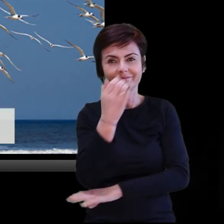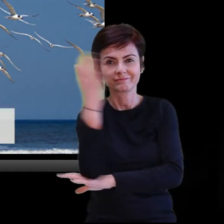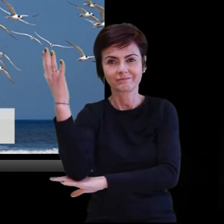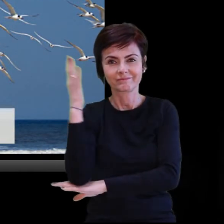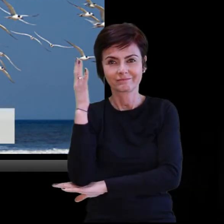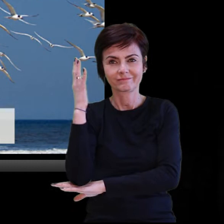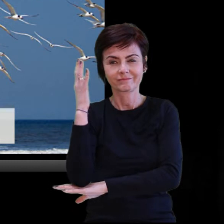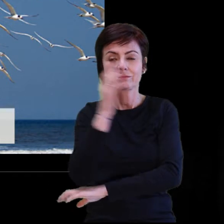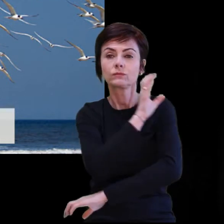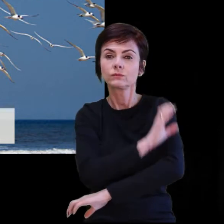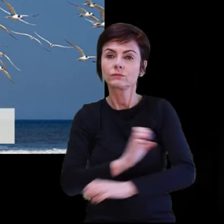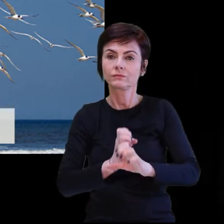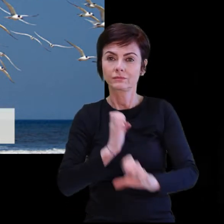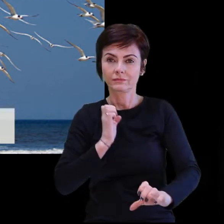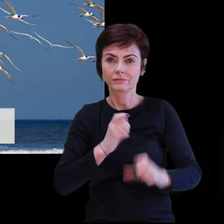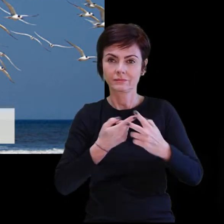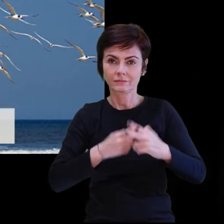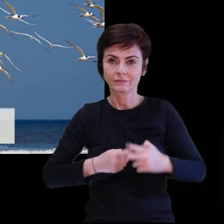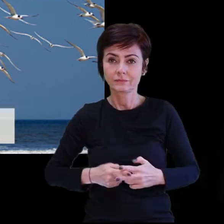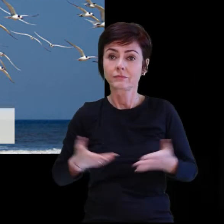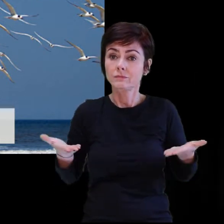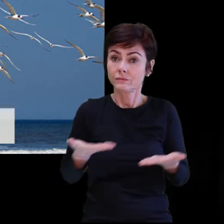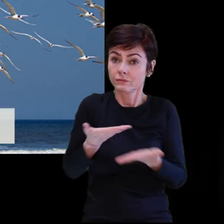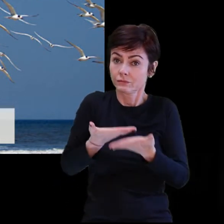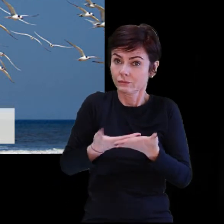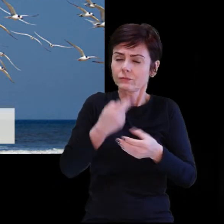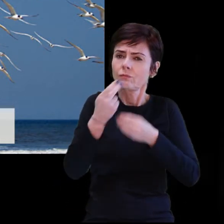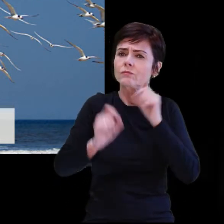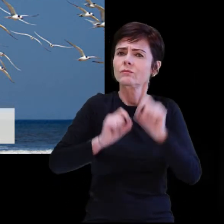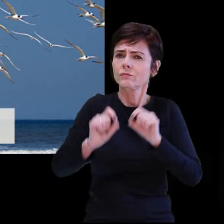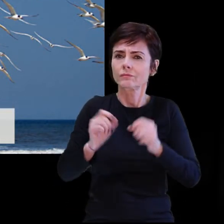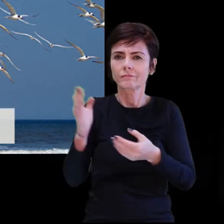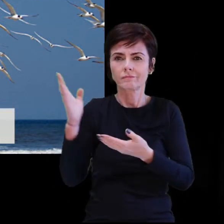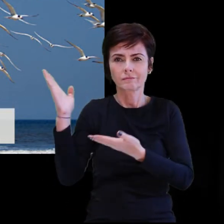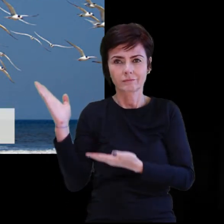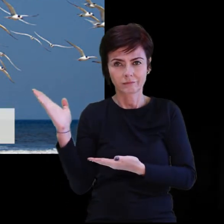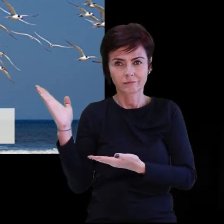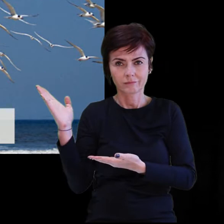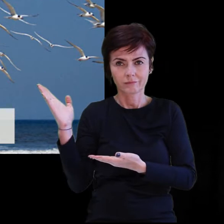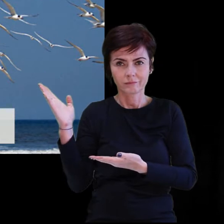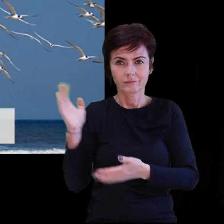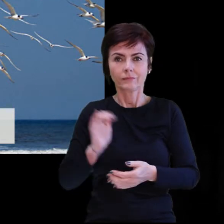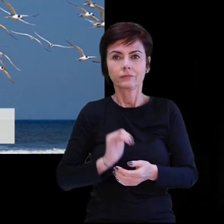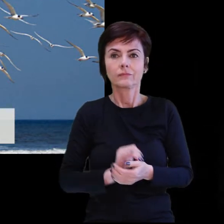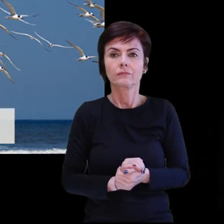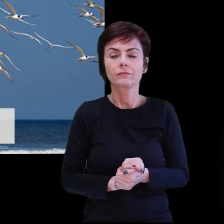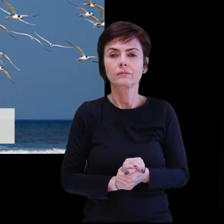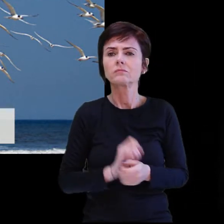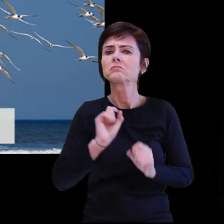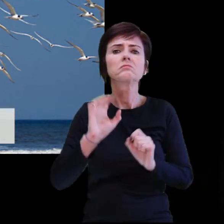Bem-vindos de volta à disciplina de Ciências do Ambiente para a Engenharia. Na aula de hoje nós vamos falar sobre amplificação biológica